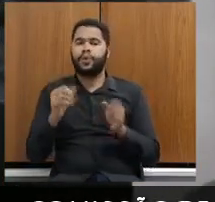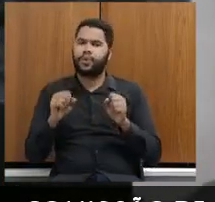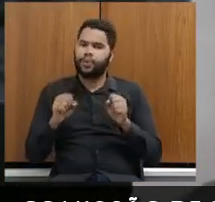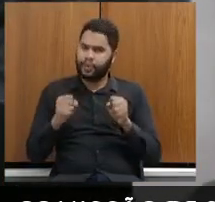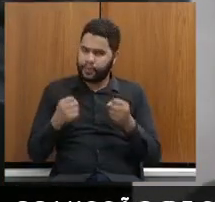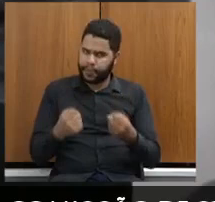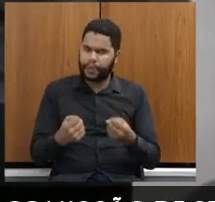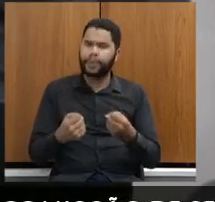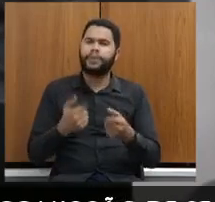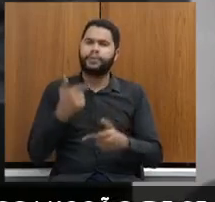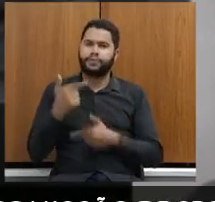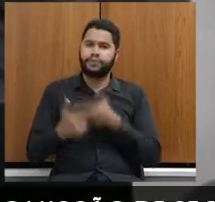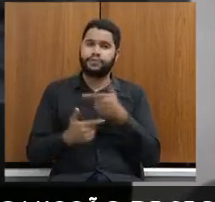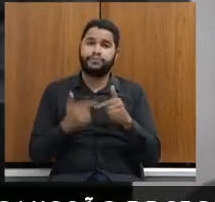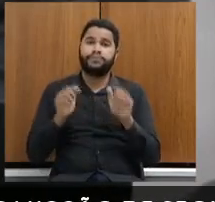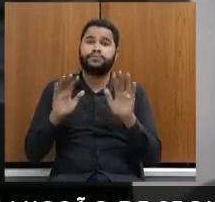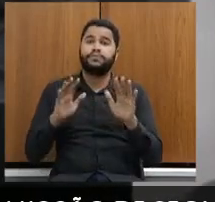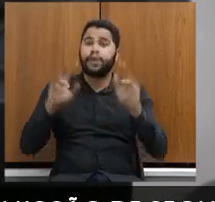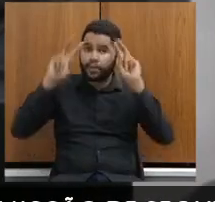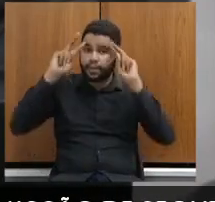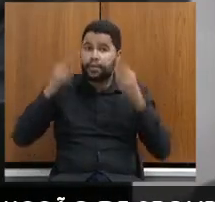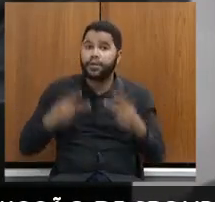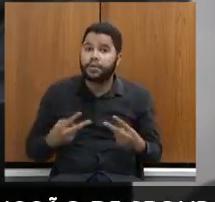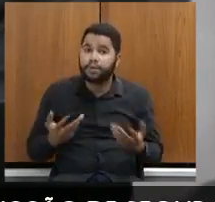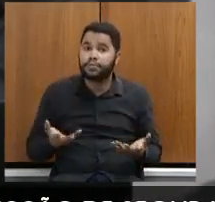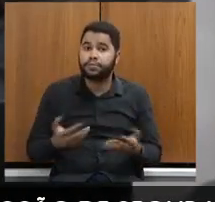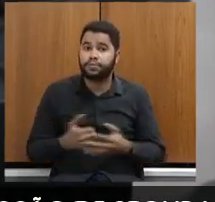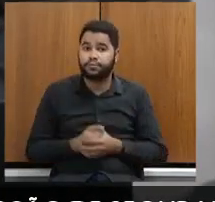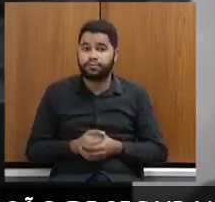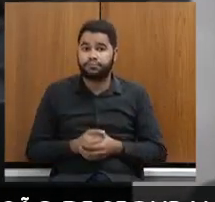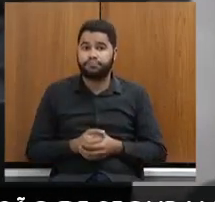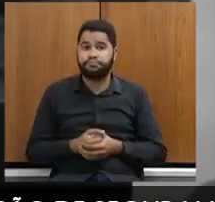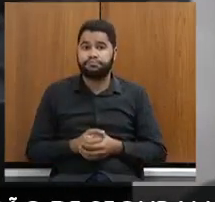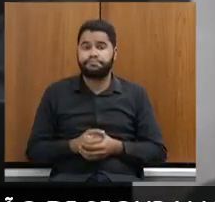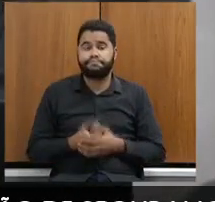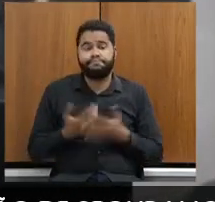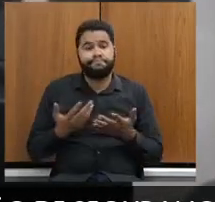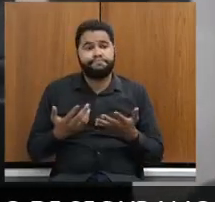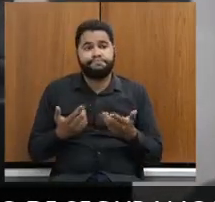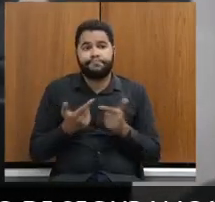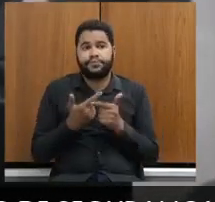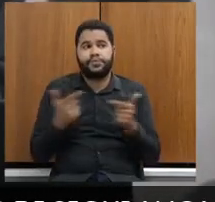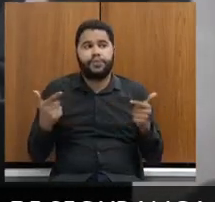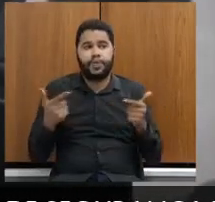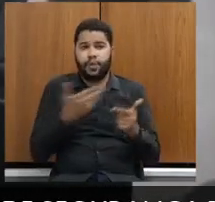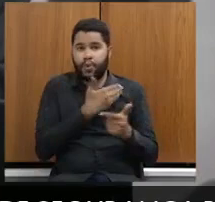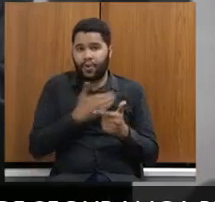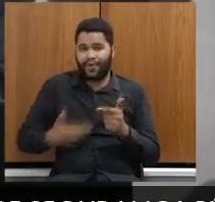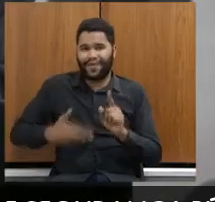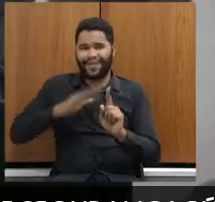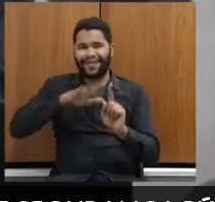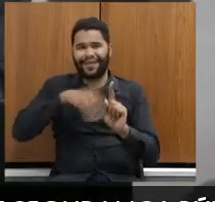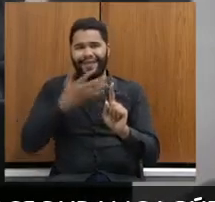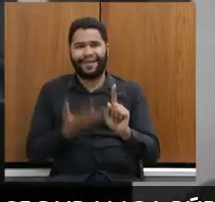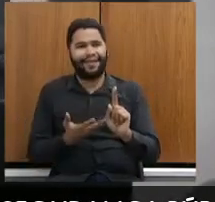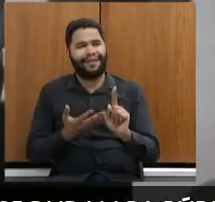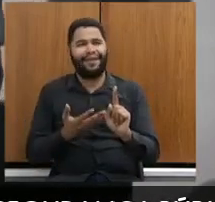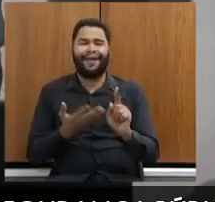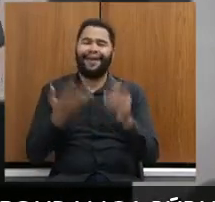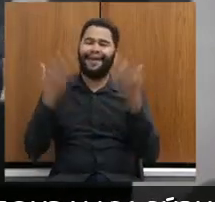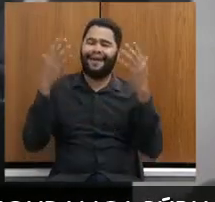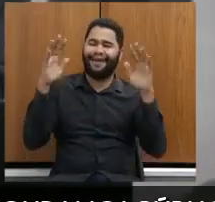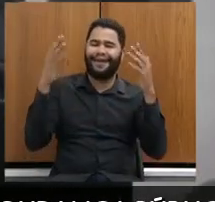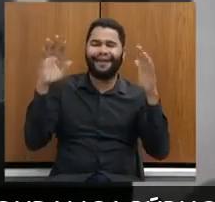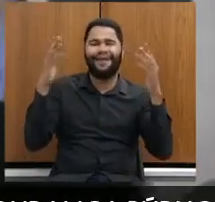empenhado tá trabalhando mas deu reconhecimento Tem reconhecimento o servidor não é o governador elogiar na rede rádio